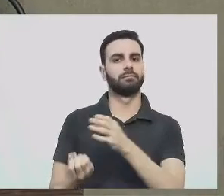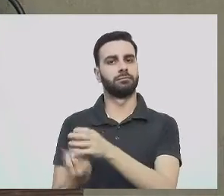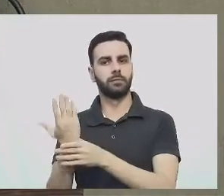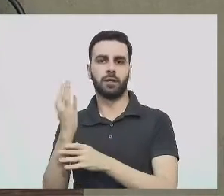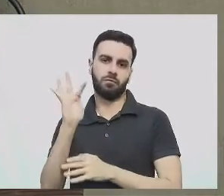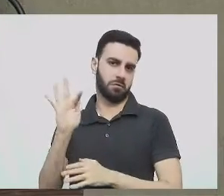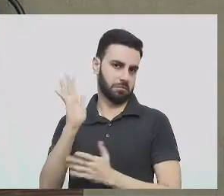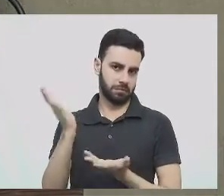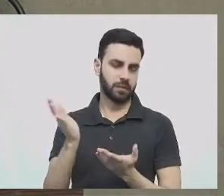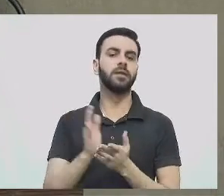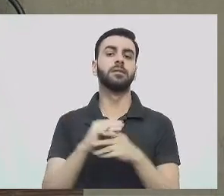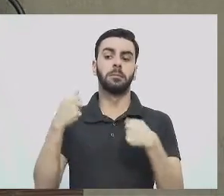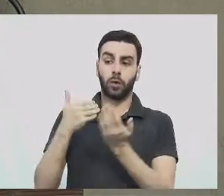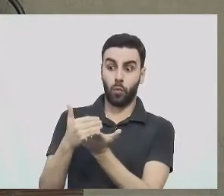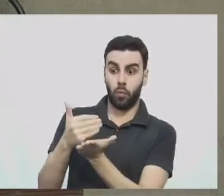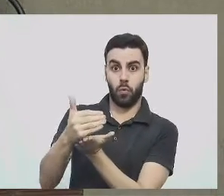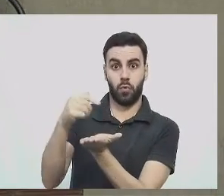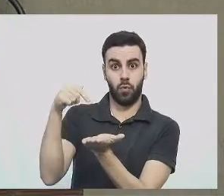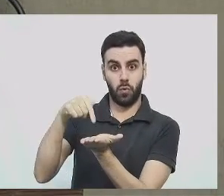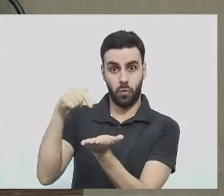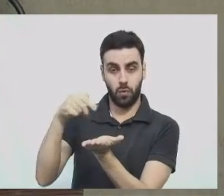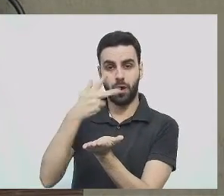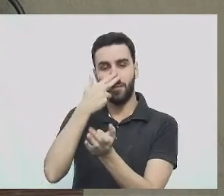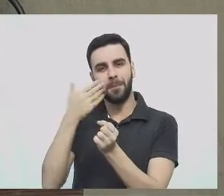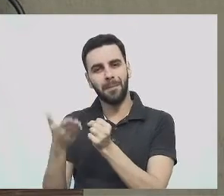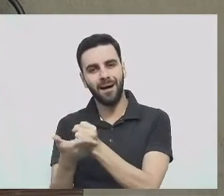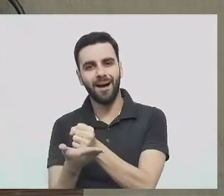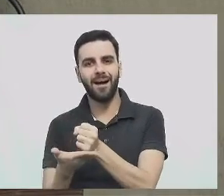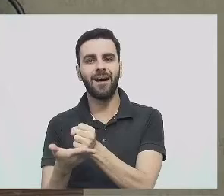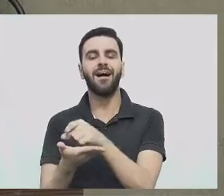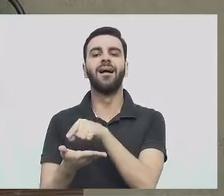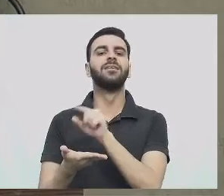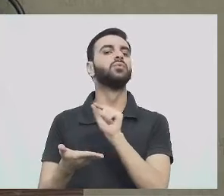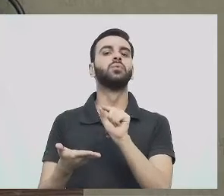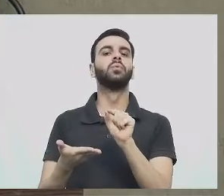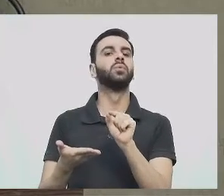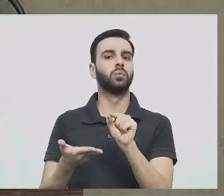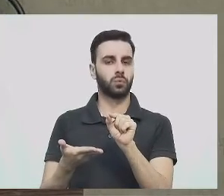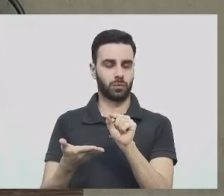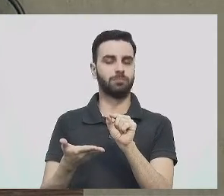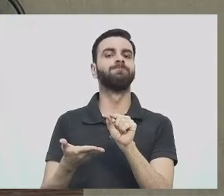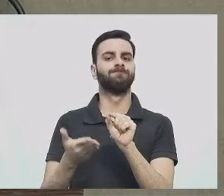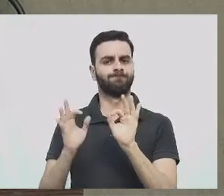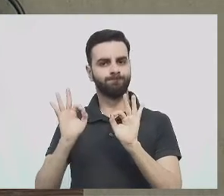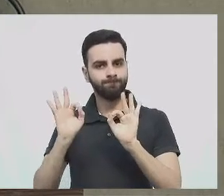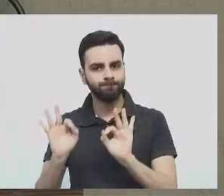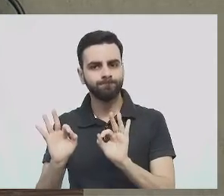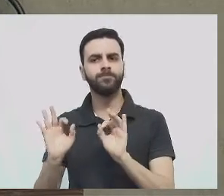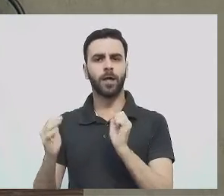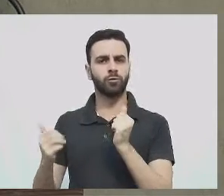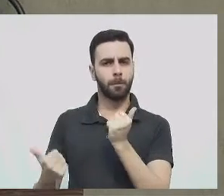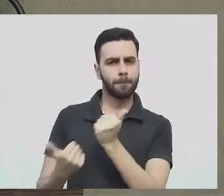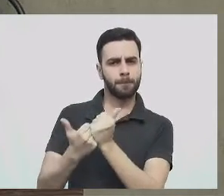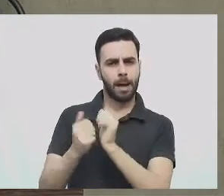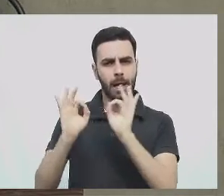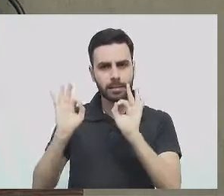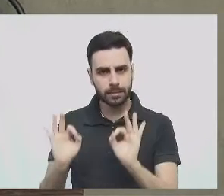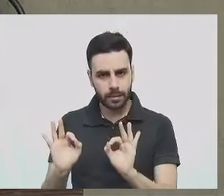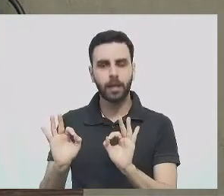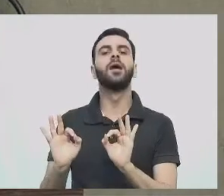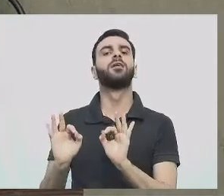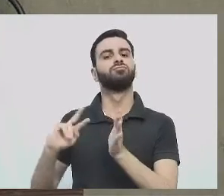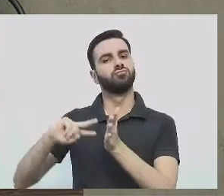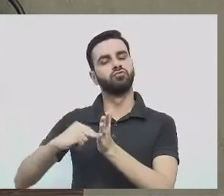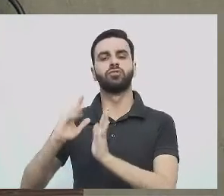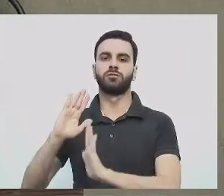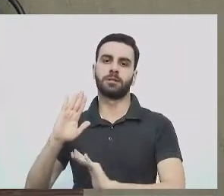instituição, o início, a base da criação acertada é que realmente estabelece o